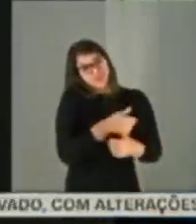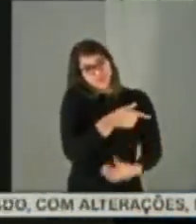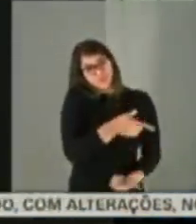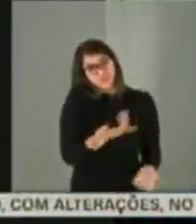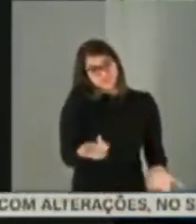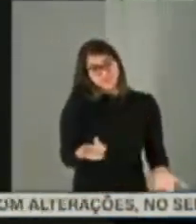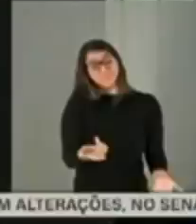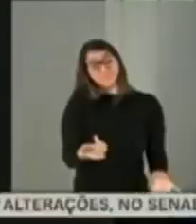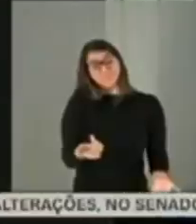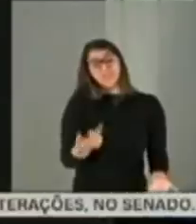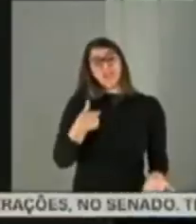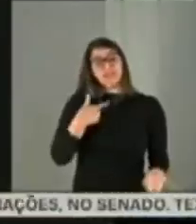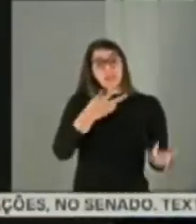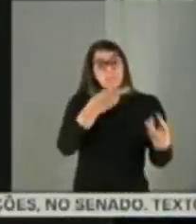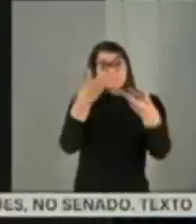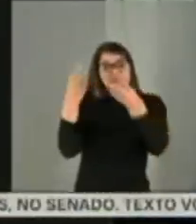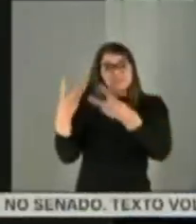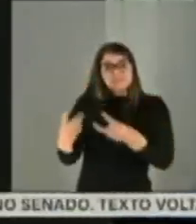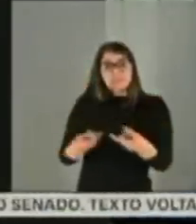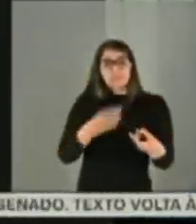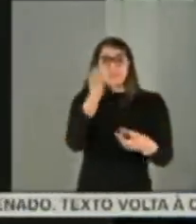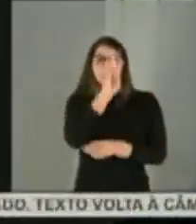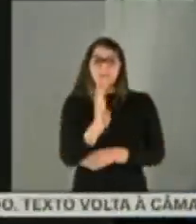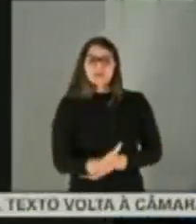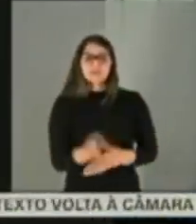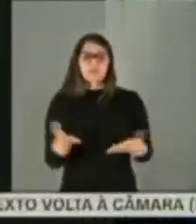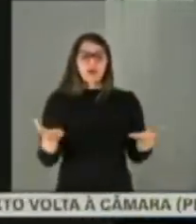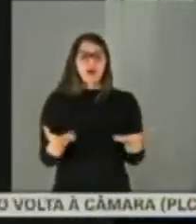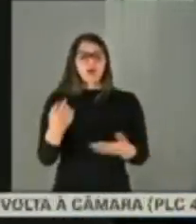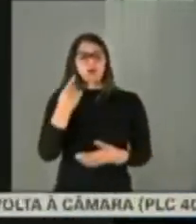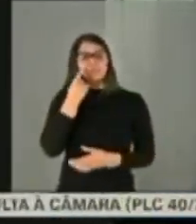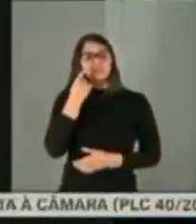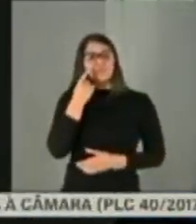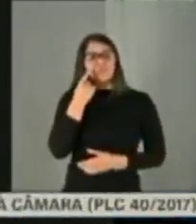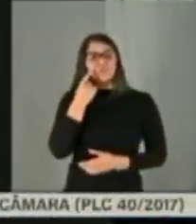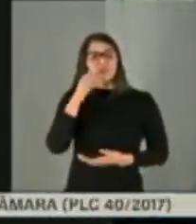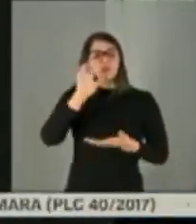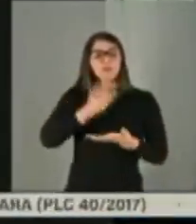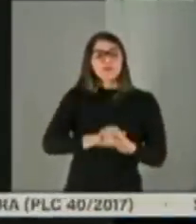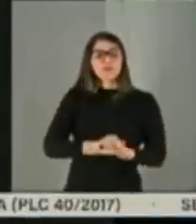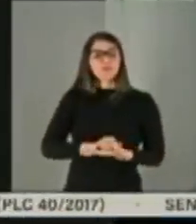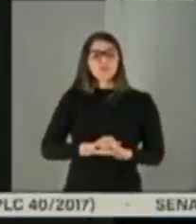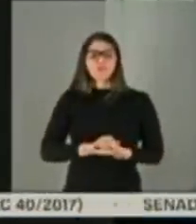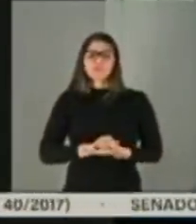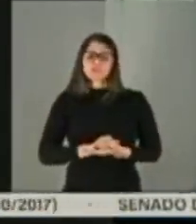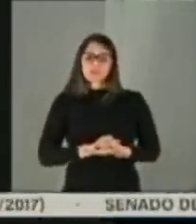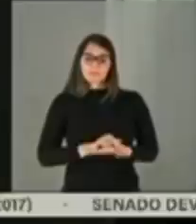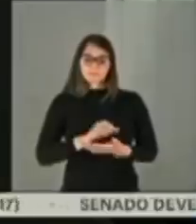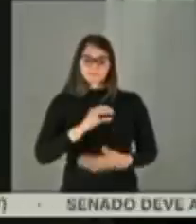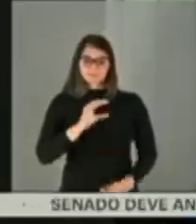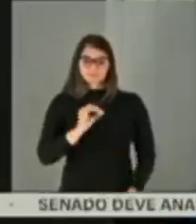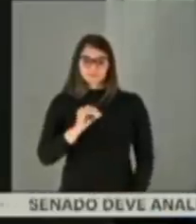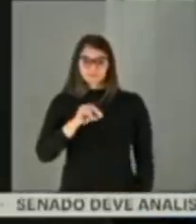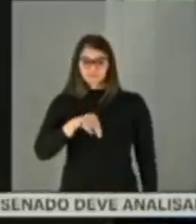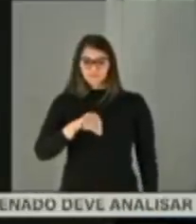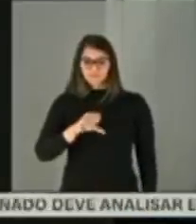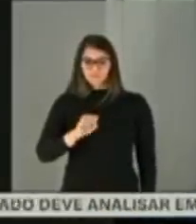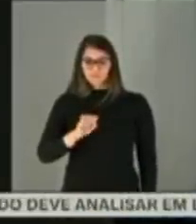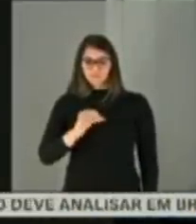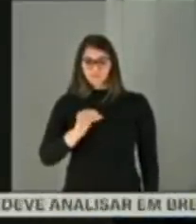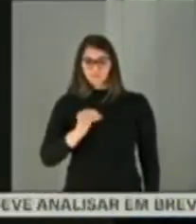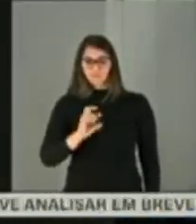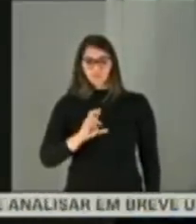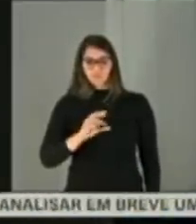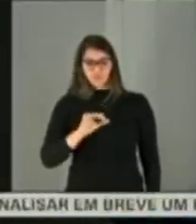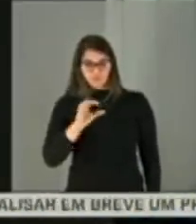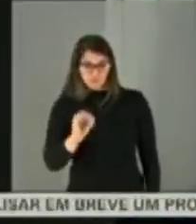percebendo em todo o Brasil, eu estou vendo agora aqui uma denúncia no consórcio Paraná, que nesse